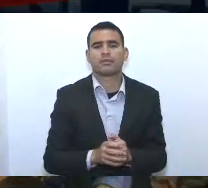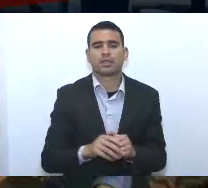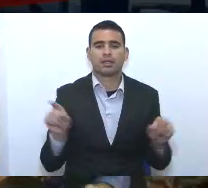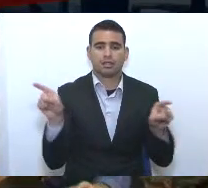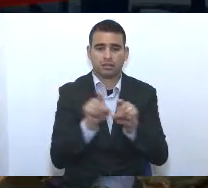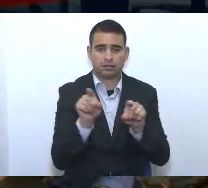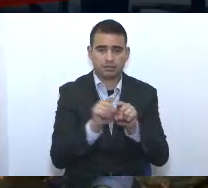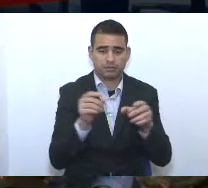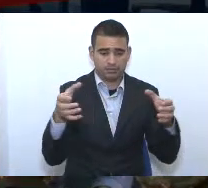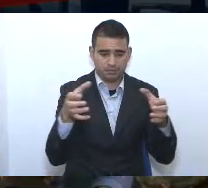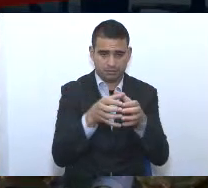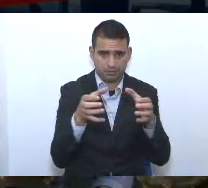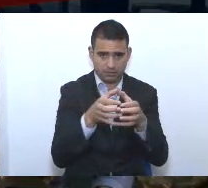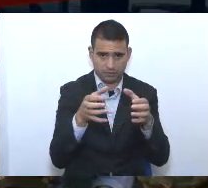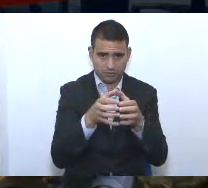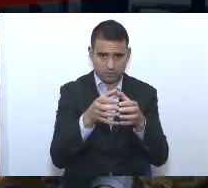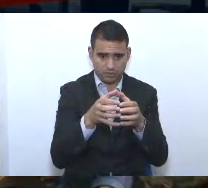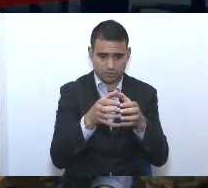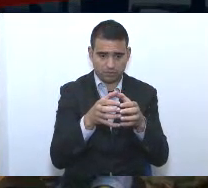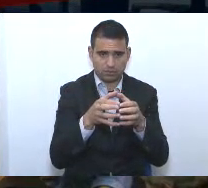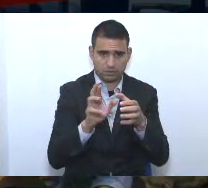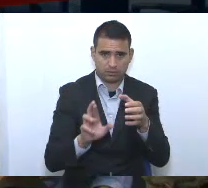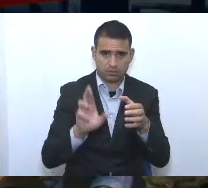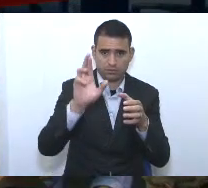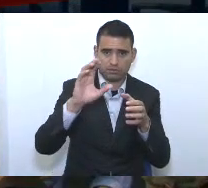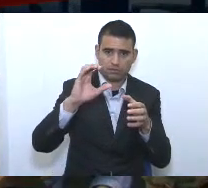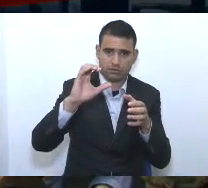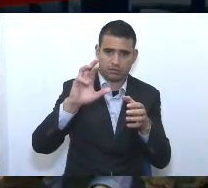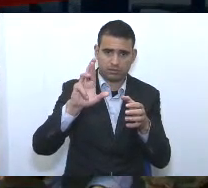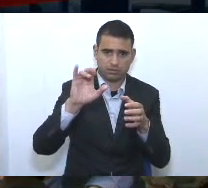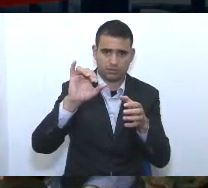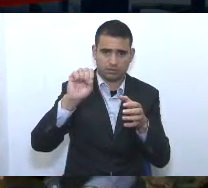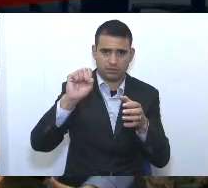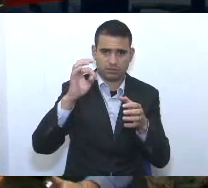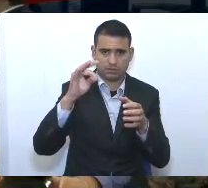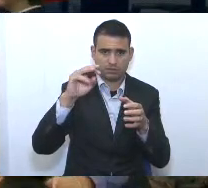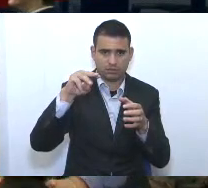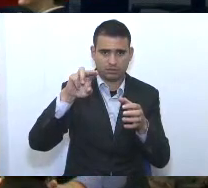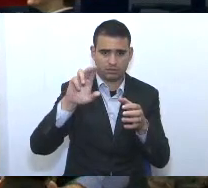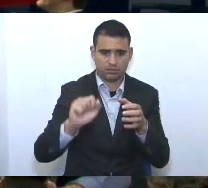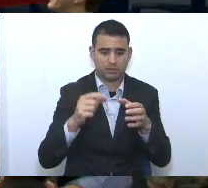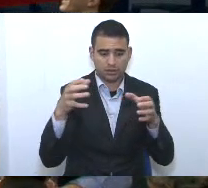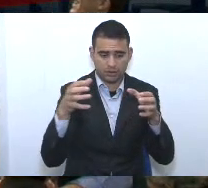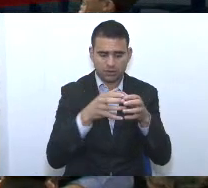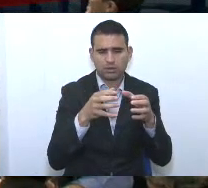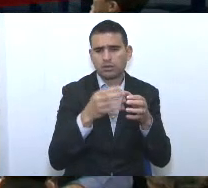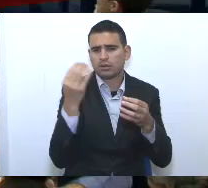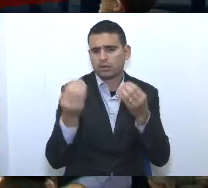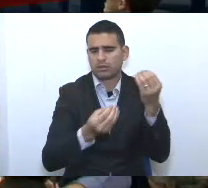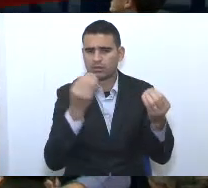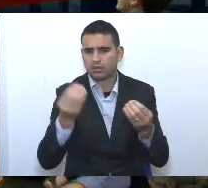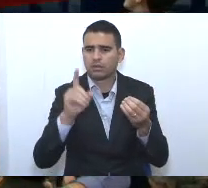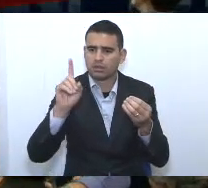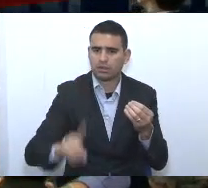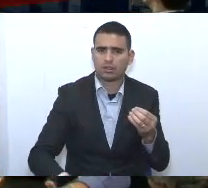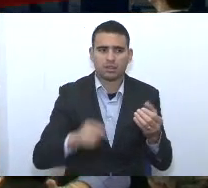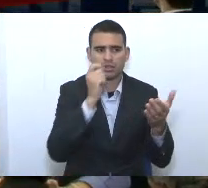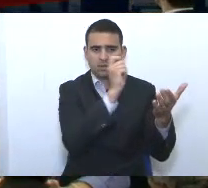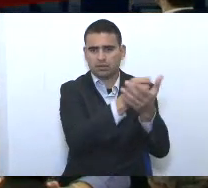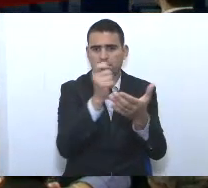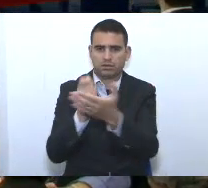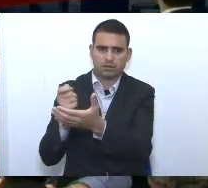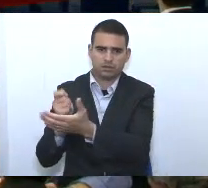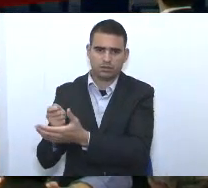Contratações, dirigido pela doutora Cristina Aparecida Rafa Volpe, que efetua a gestão de compras, suprimentos e contratações